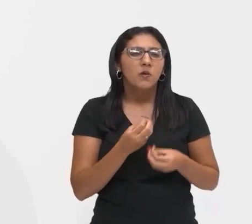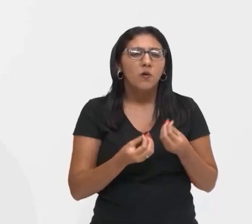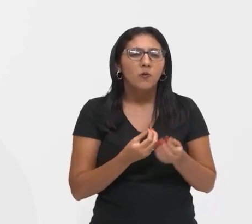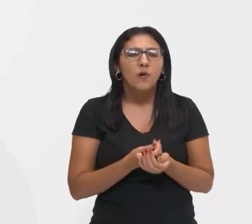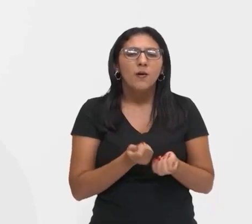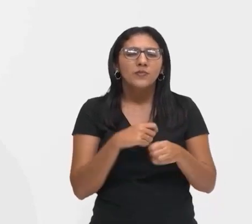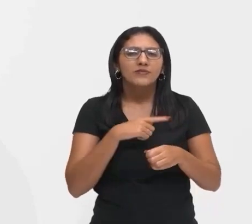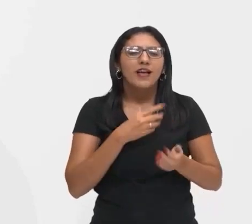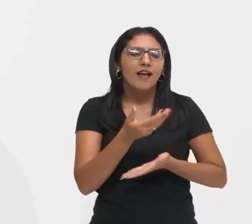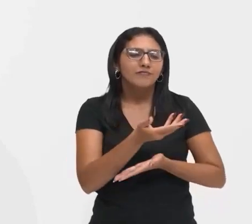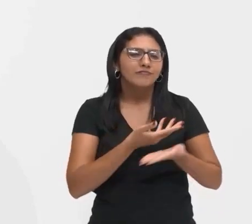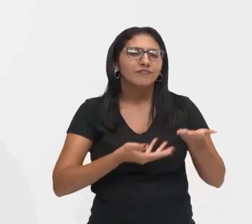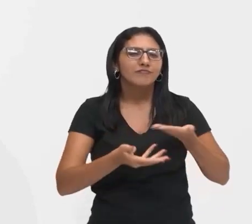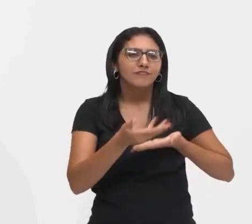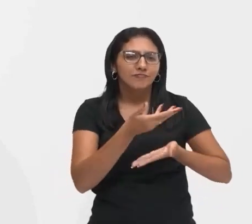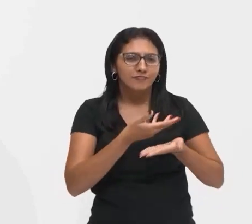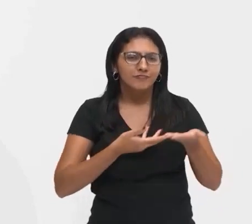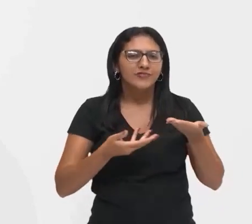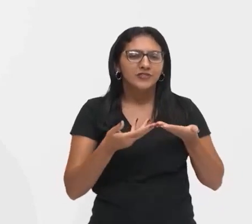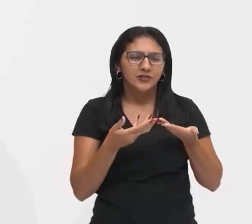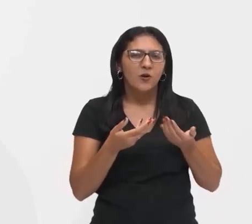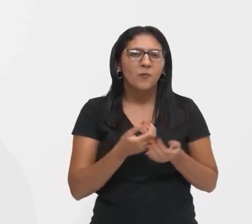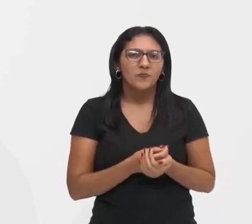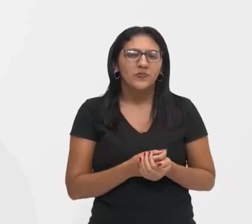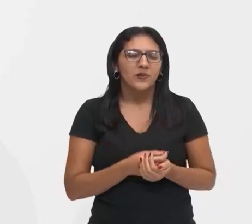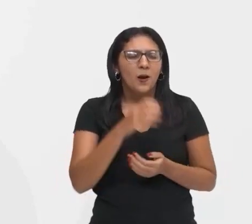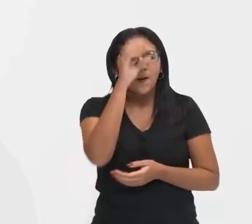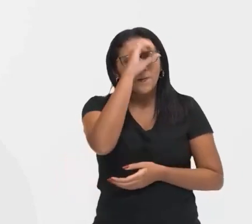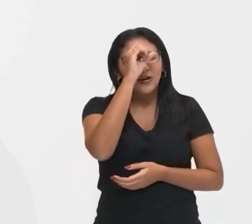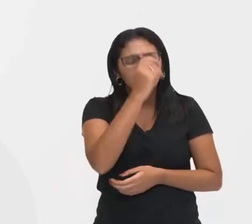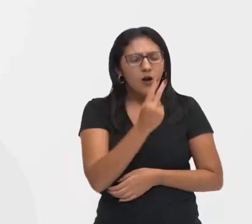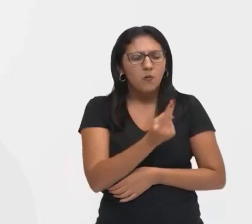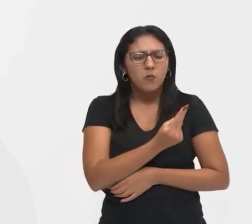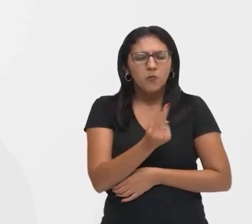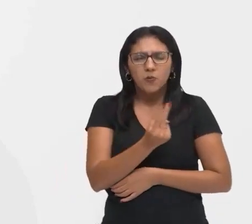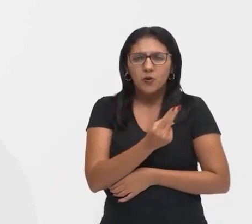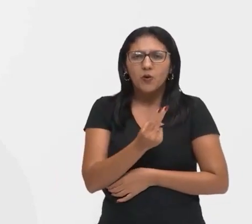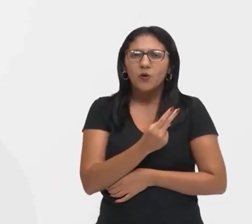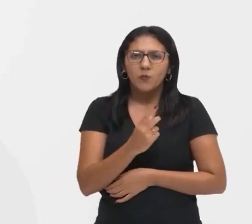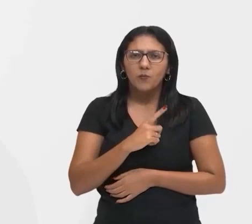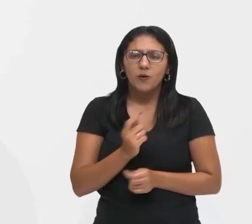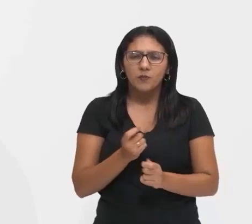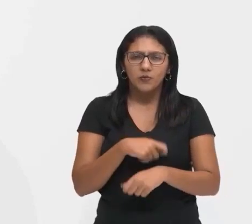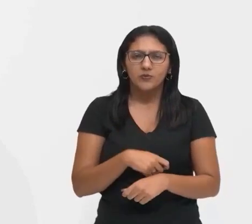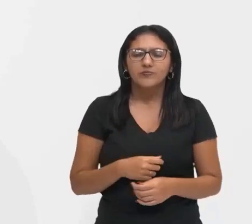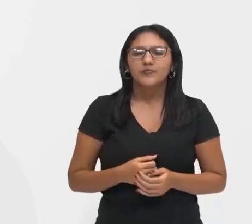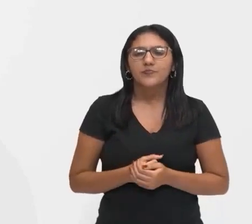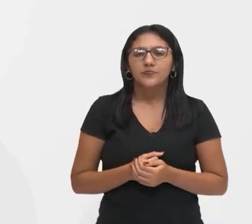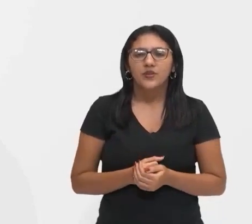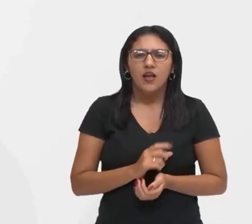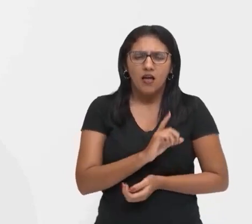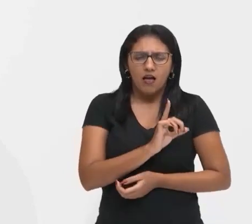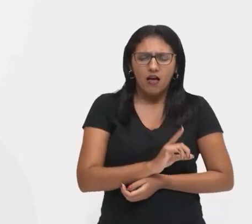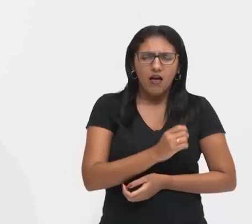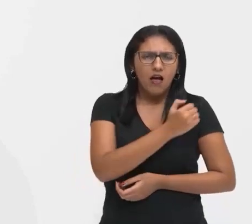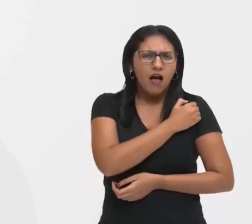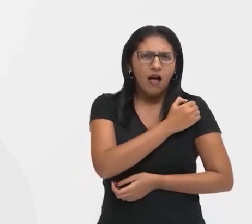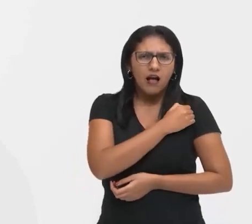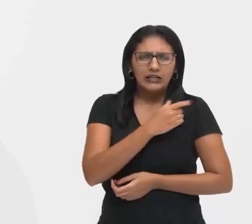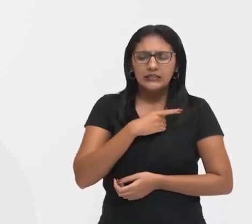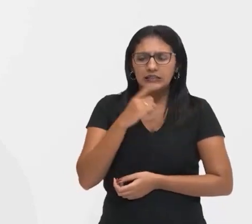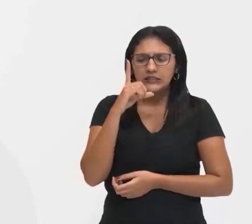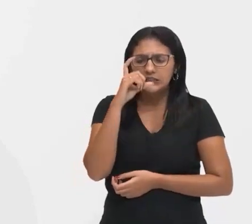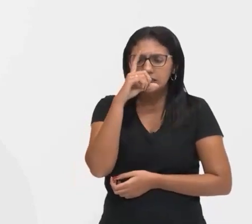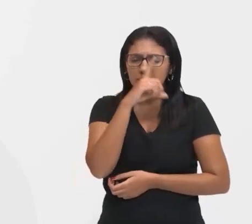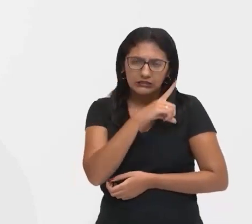de interação que a aprendizagem entre pares permite. Assim, o aluno que mostra dificuldade é